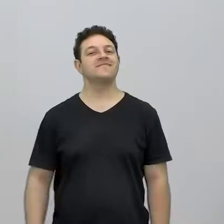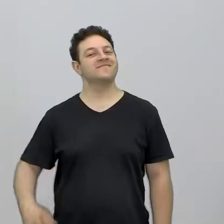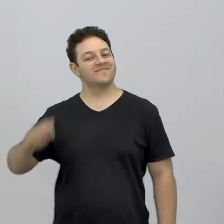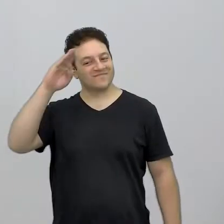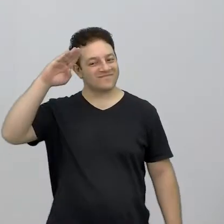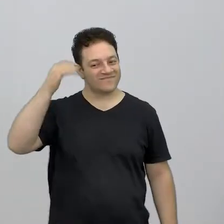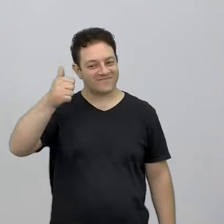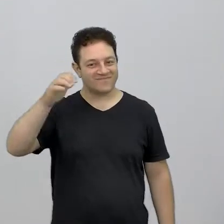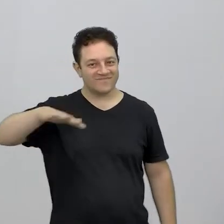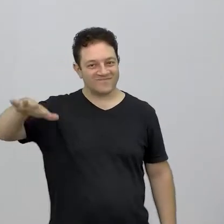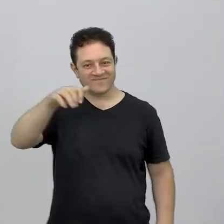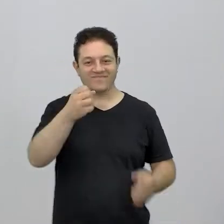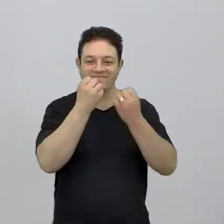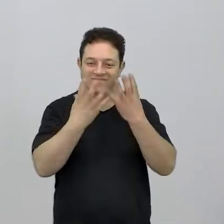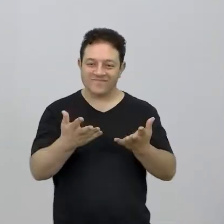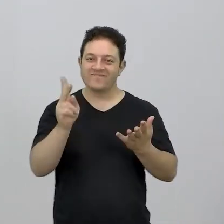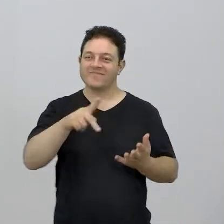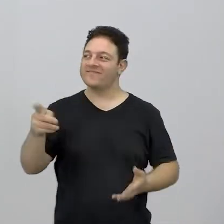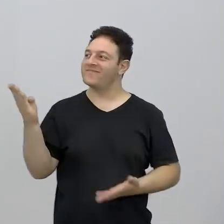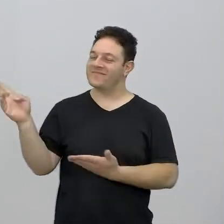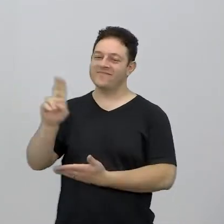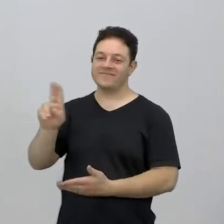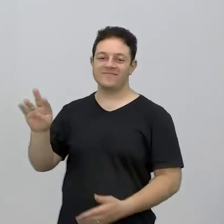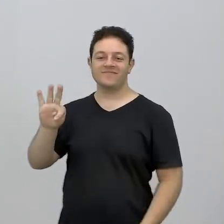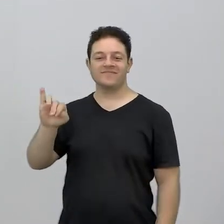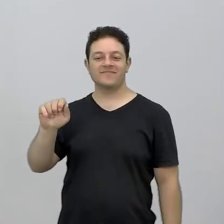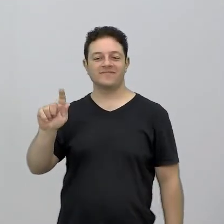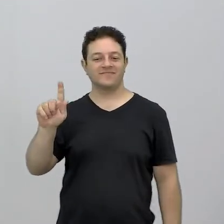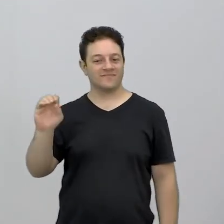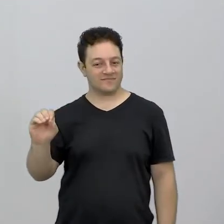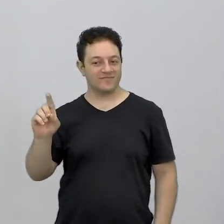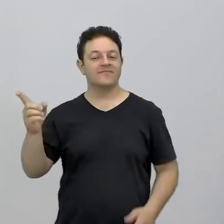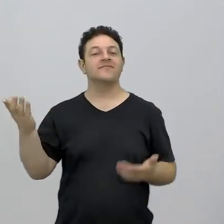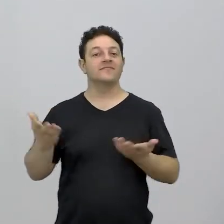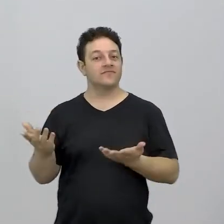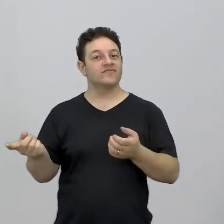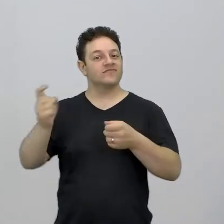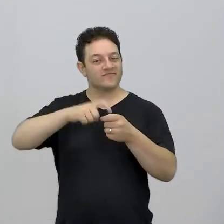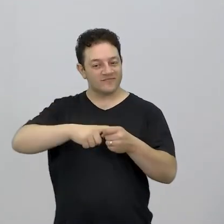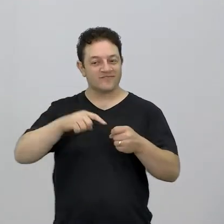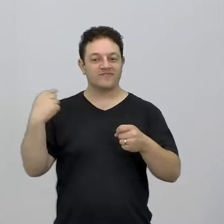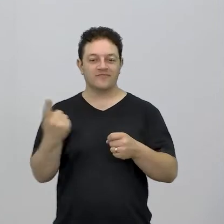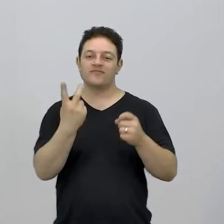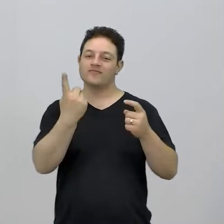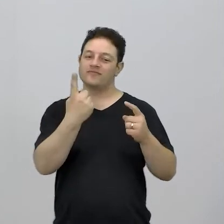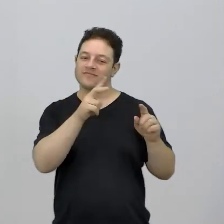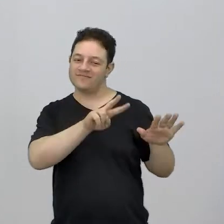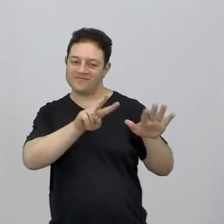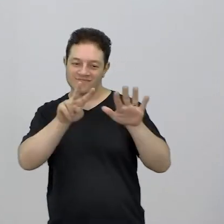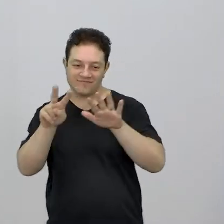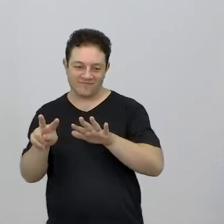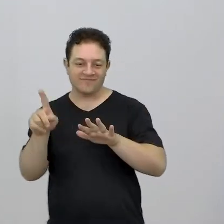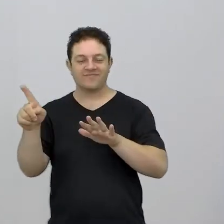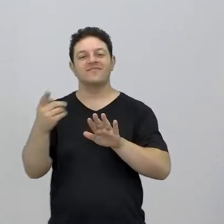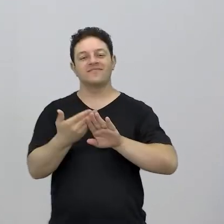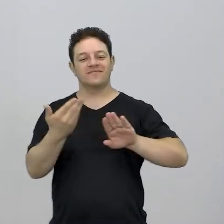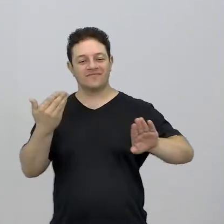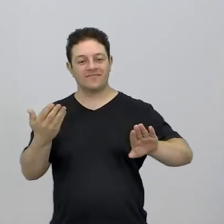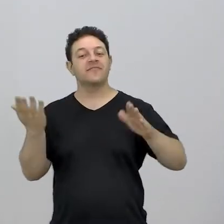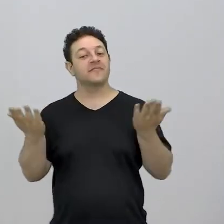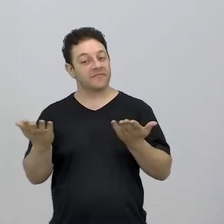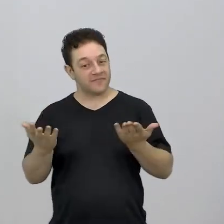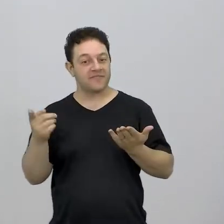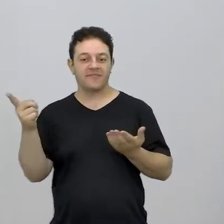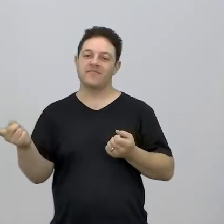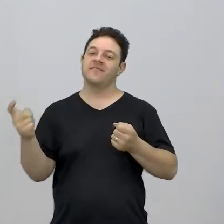E aí, pessoal, tudo bem? Eu sou o professor Thiago Lazarim. Nós estamos aqui de volta, né? Eu fiquei uma semaninha fora, mas